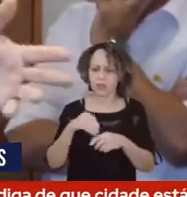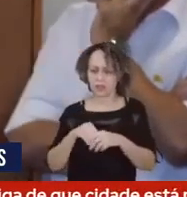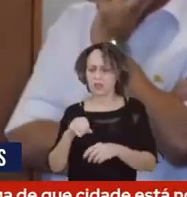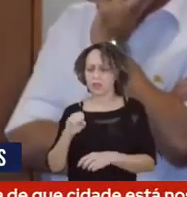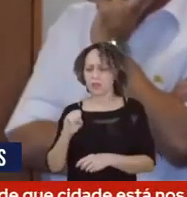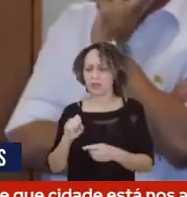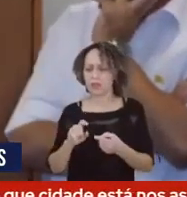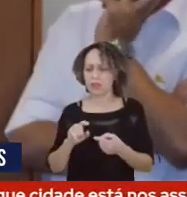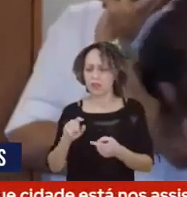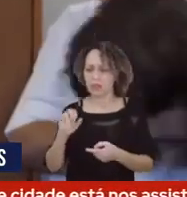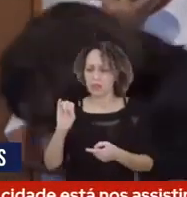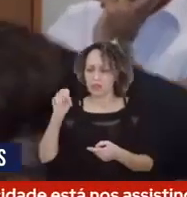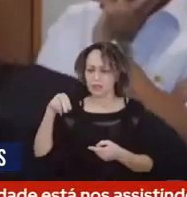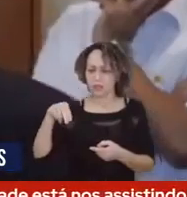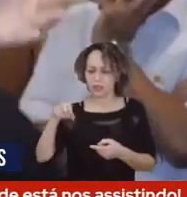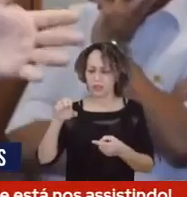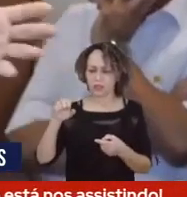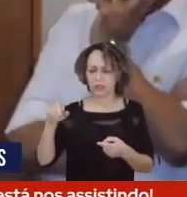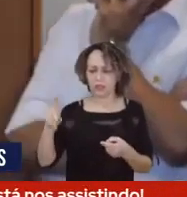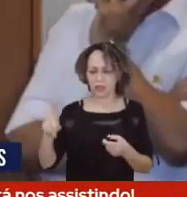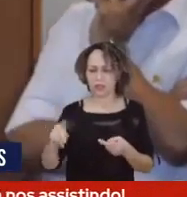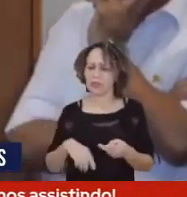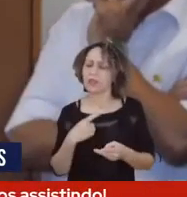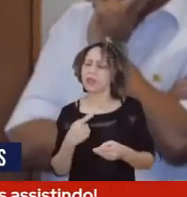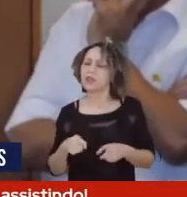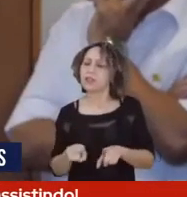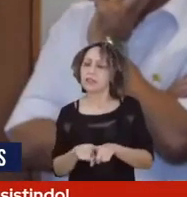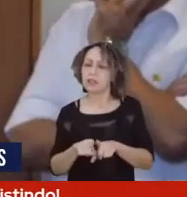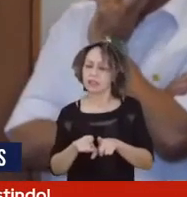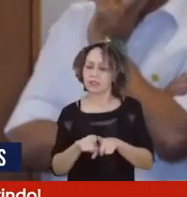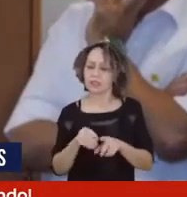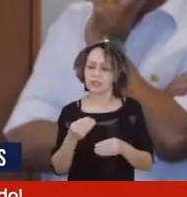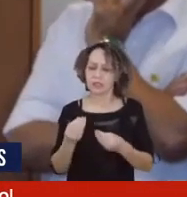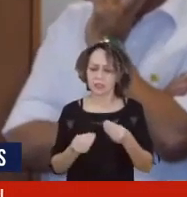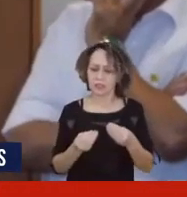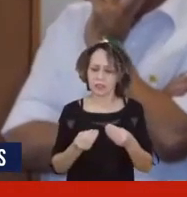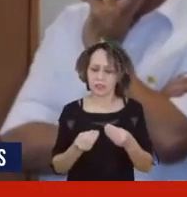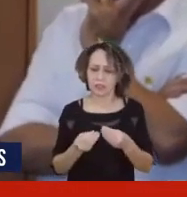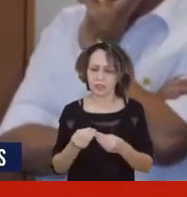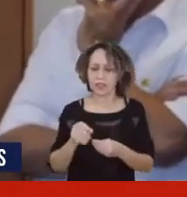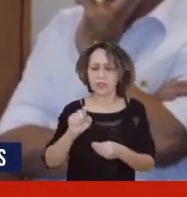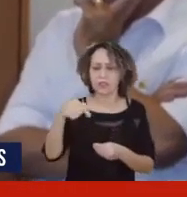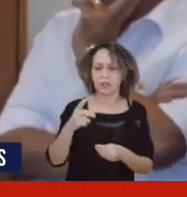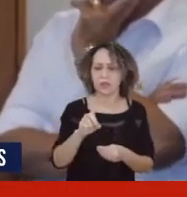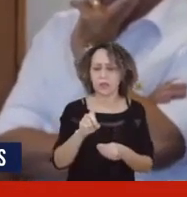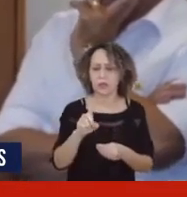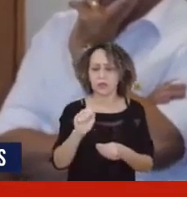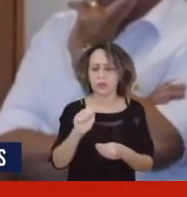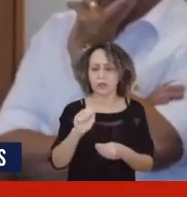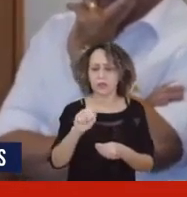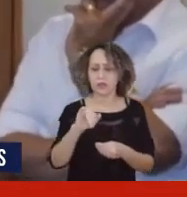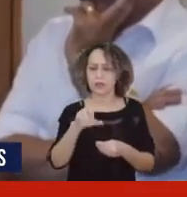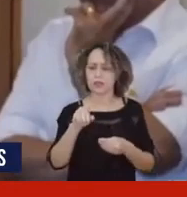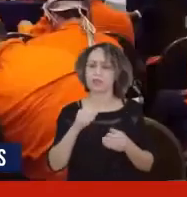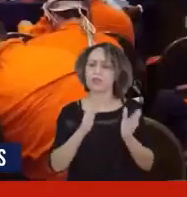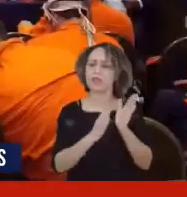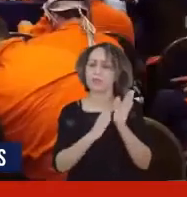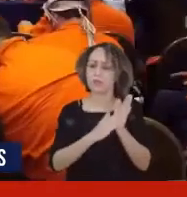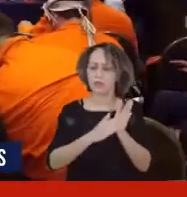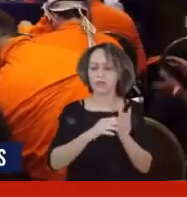se deve ao acúmulo dos petroleiros ao longo da história, e o David vai apresentar para o senhor as propostas dos petroleiros para tentar se contrapor a essa realidade. Muito